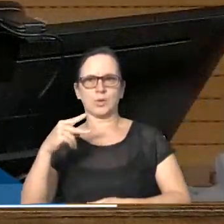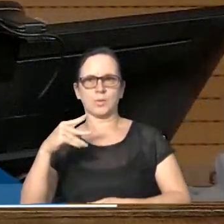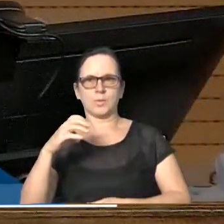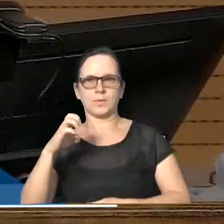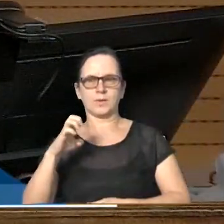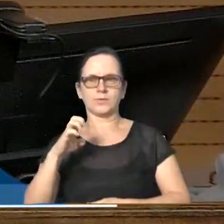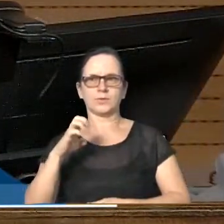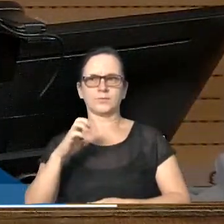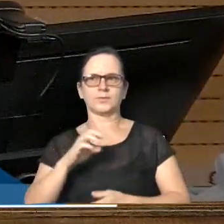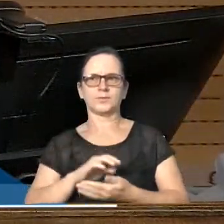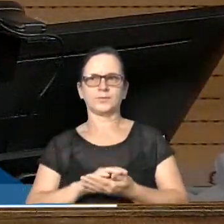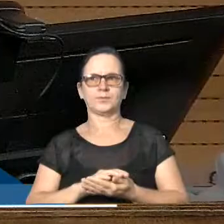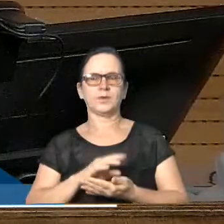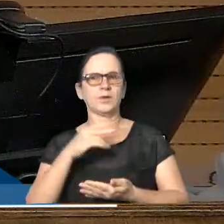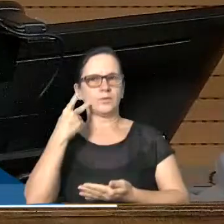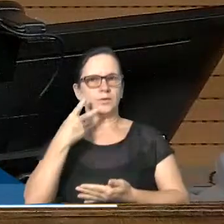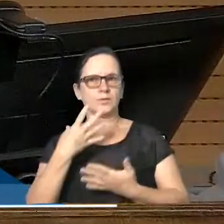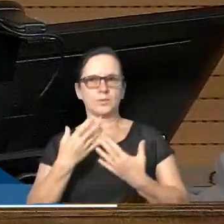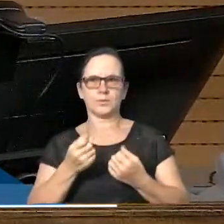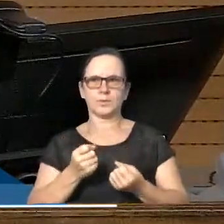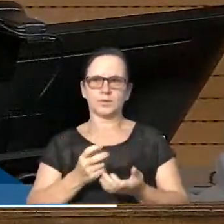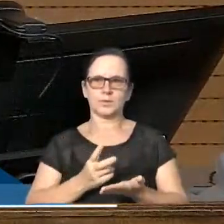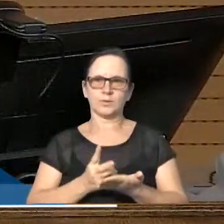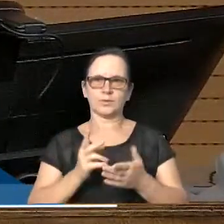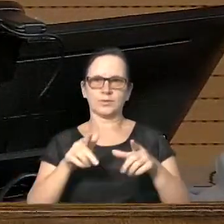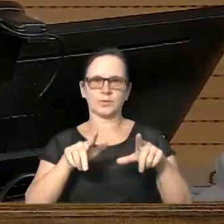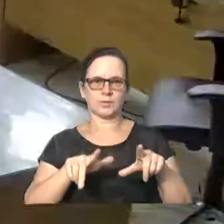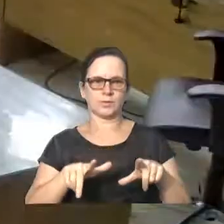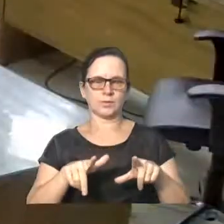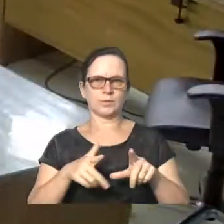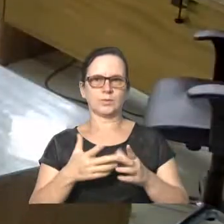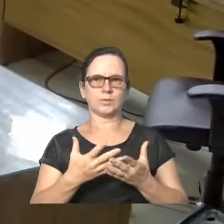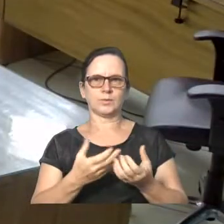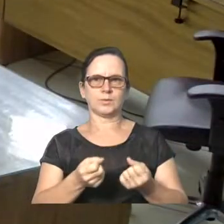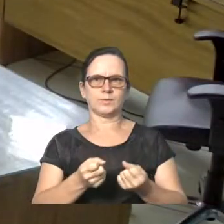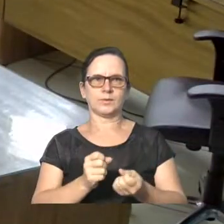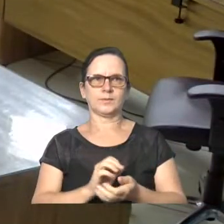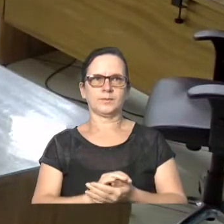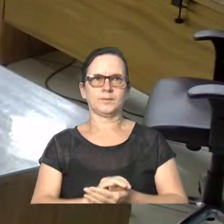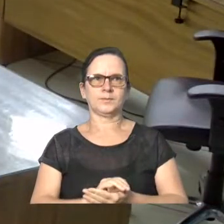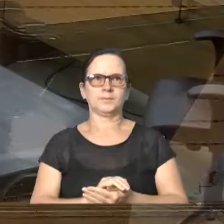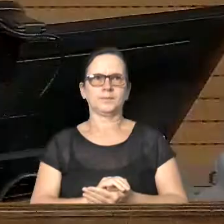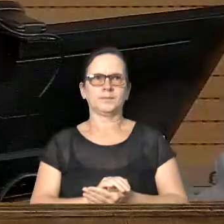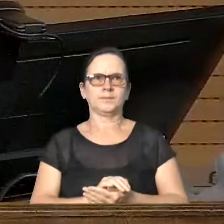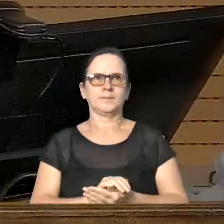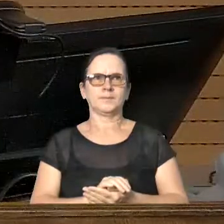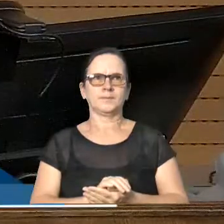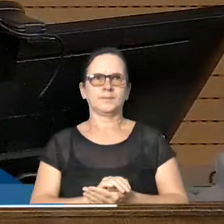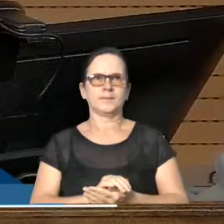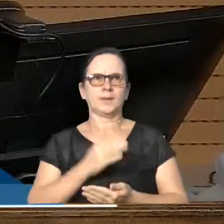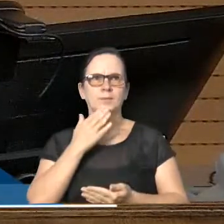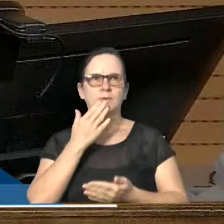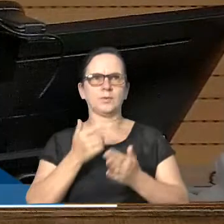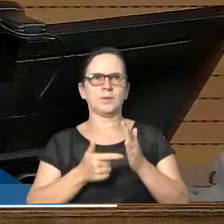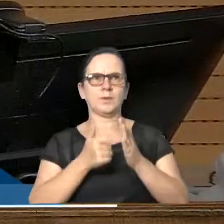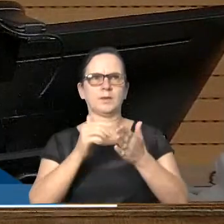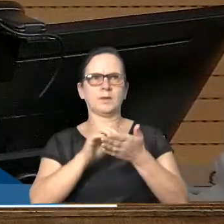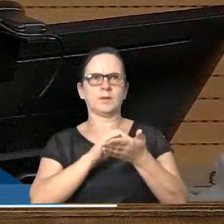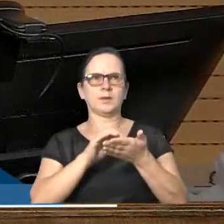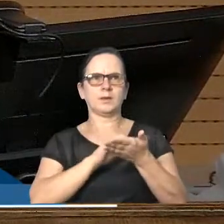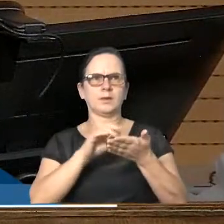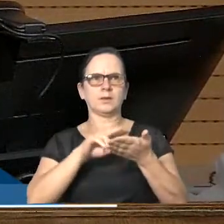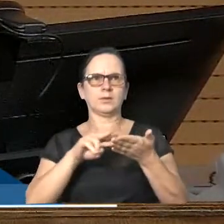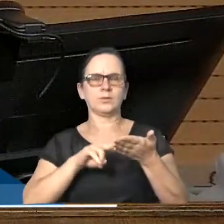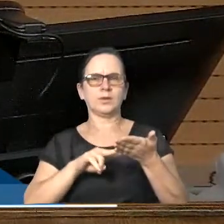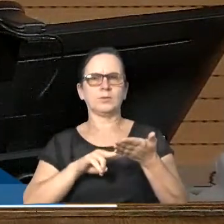Topete. Os vereadores que forem pela aprovação permaneçam como se encontram. Aprovado. Solicito ao senhor primeiro secretário